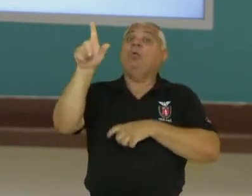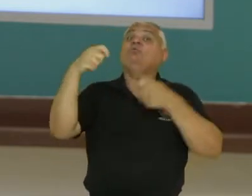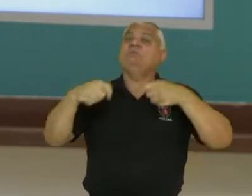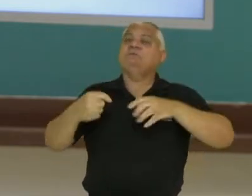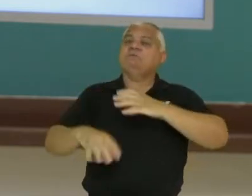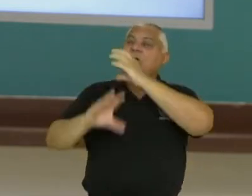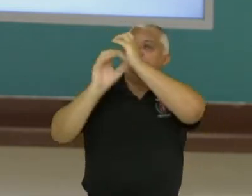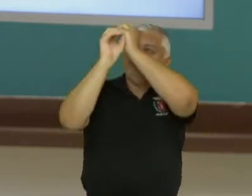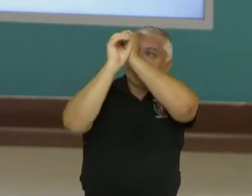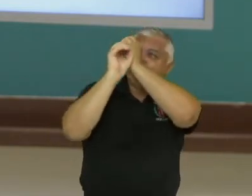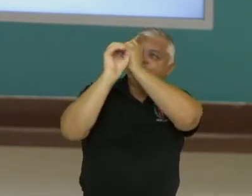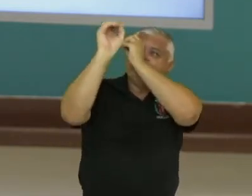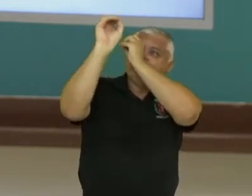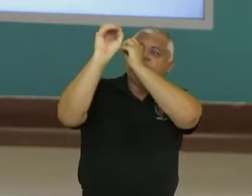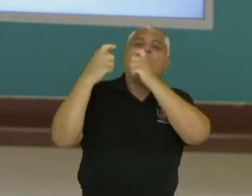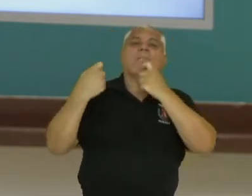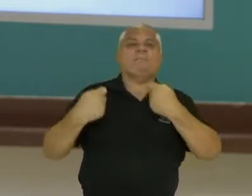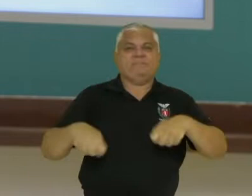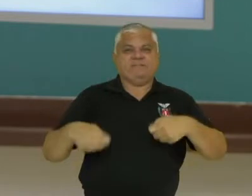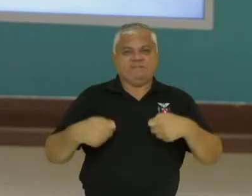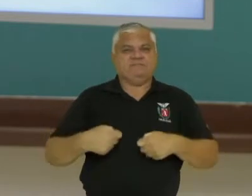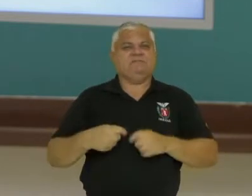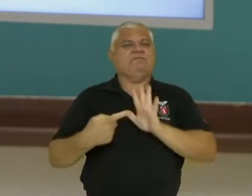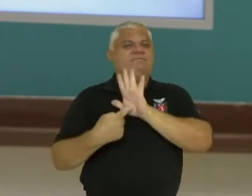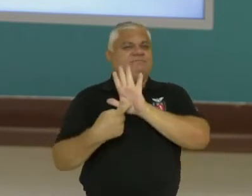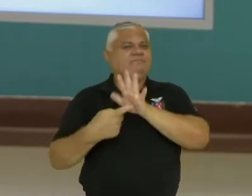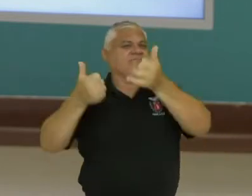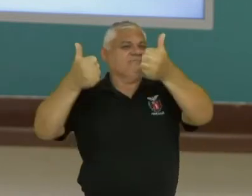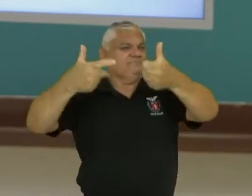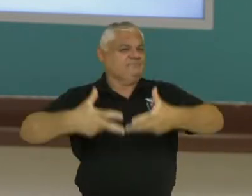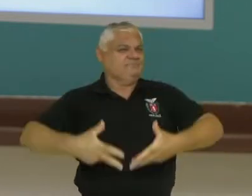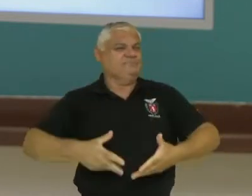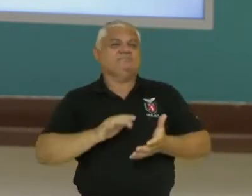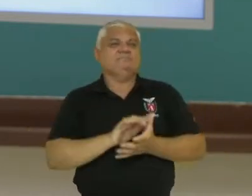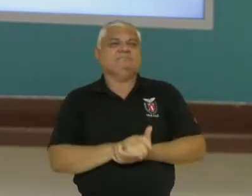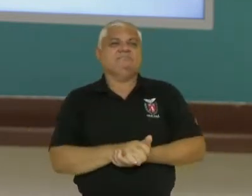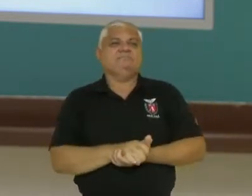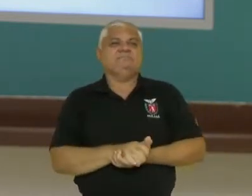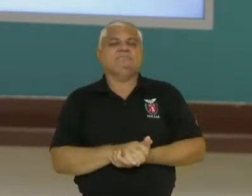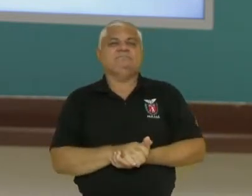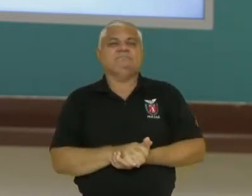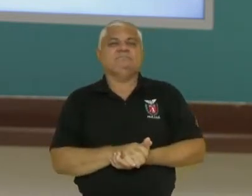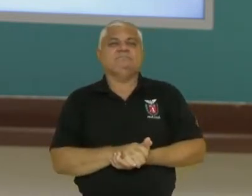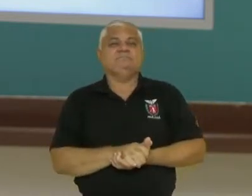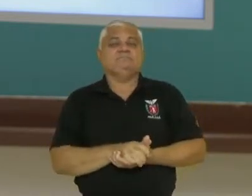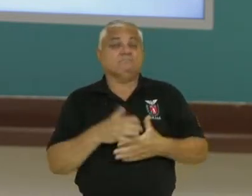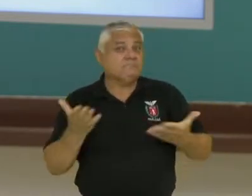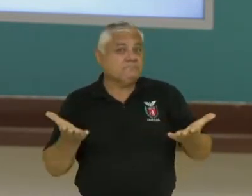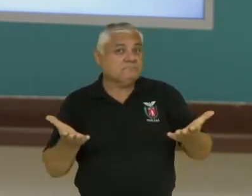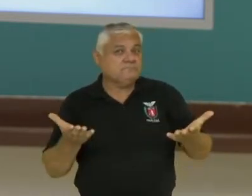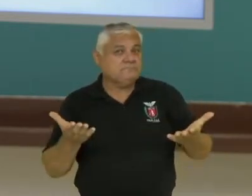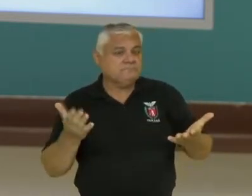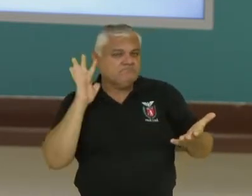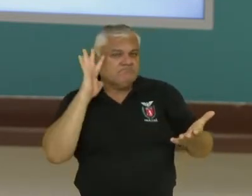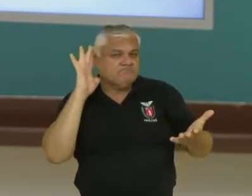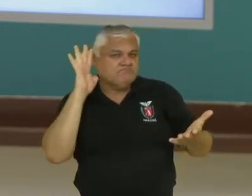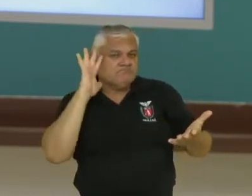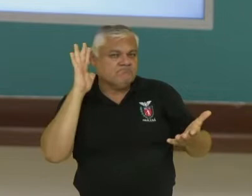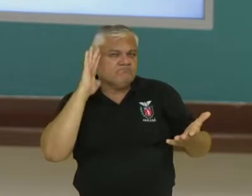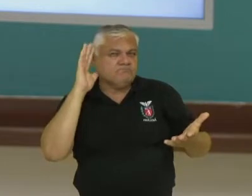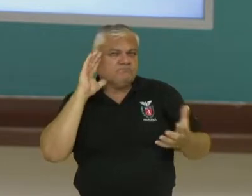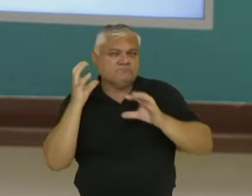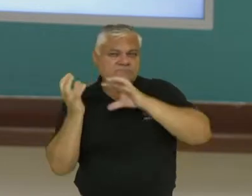alguns instrumentos ópticos que nós vamos falar muito em breve. Bom, e aí? Pensou como que os planetas surgiram?